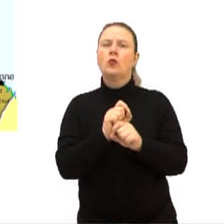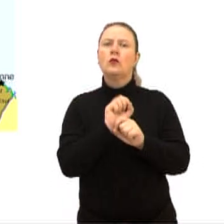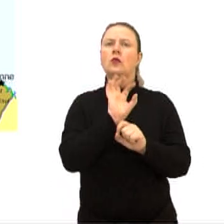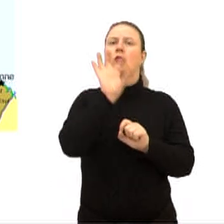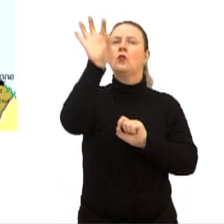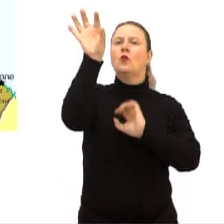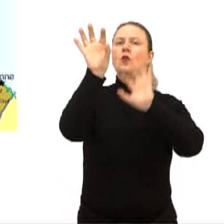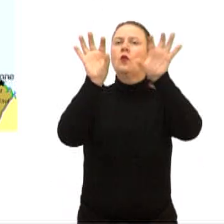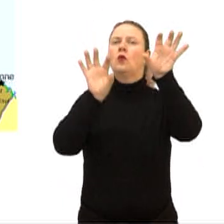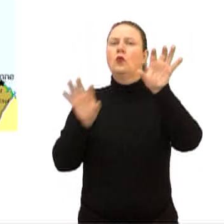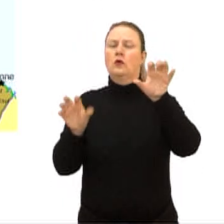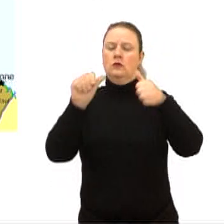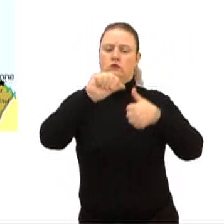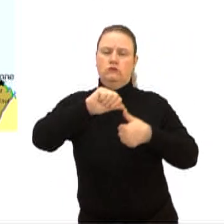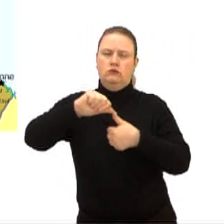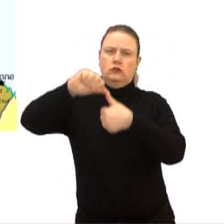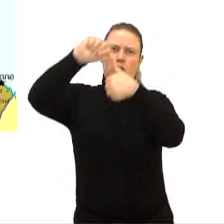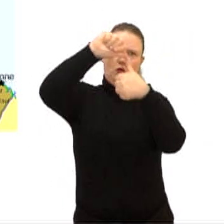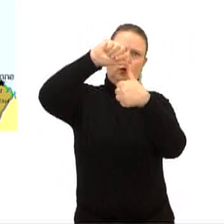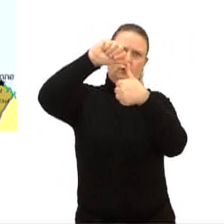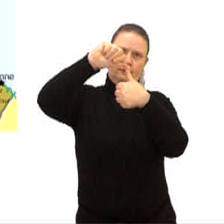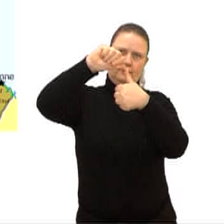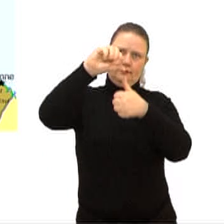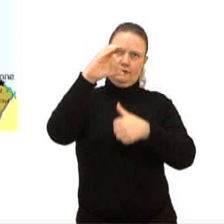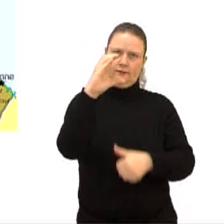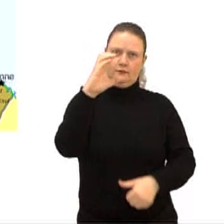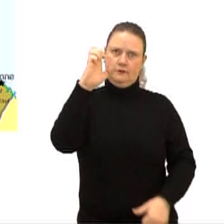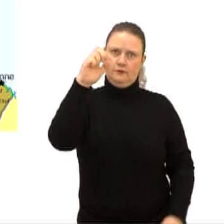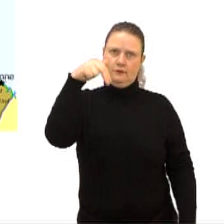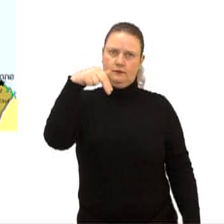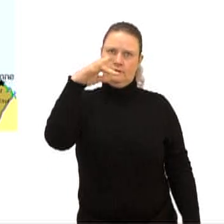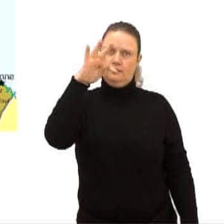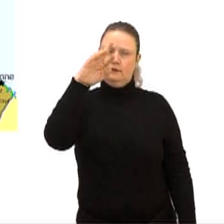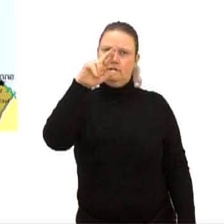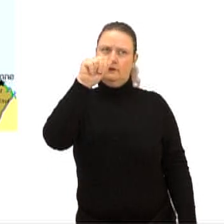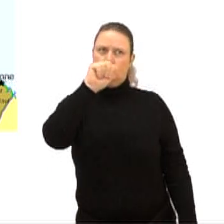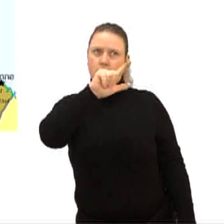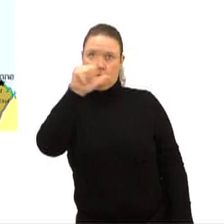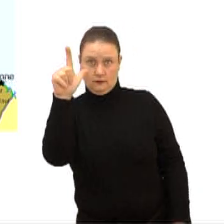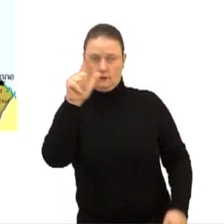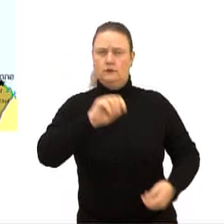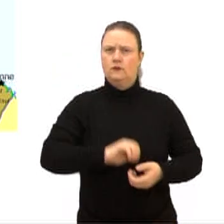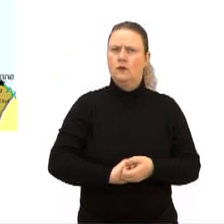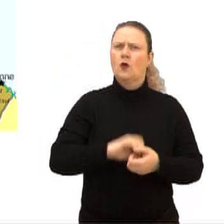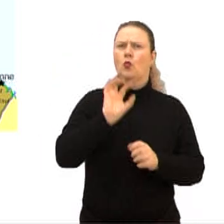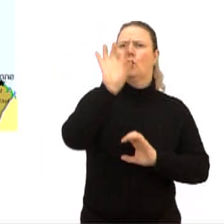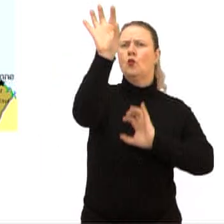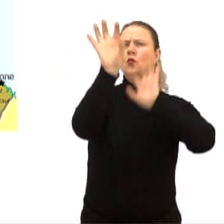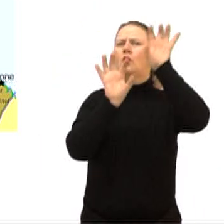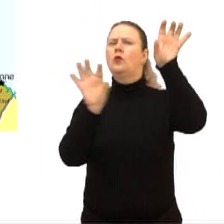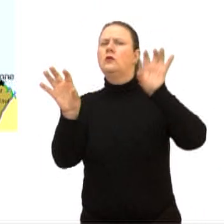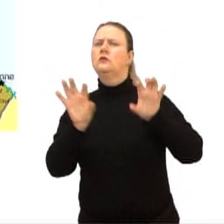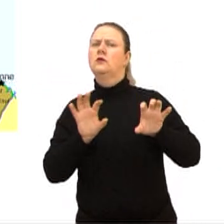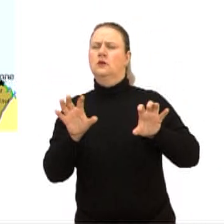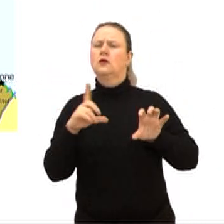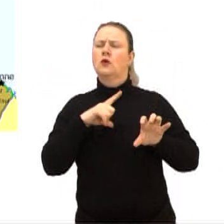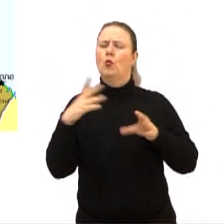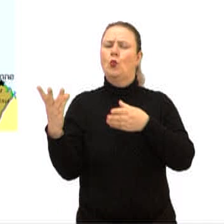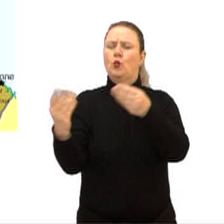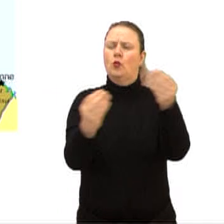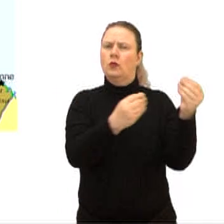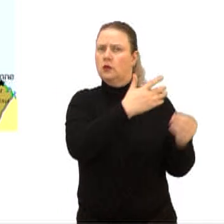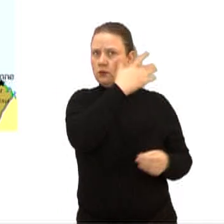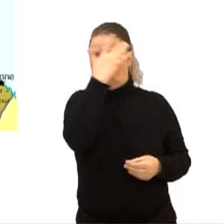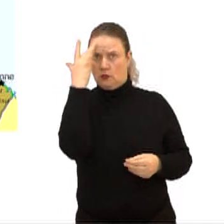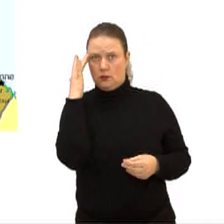que nós chamamos de América Central. Lembre que quando vimos a regionalização, muitos falam a respeito do México